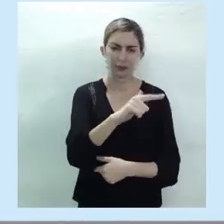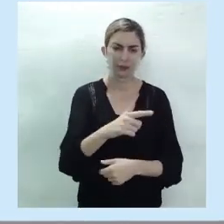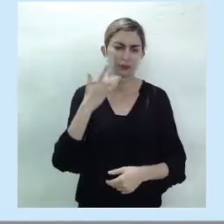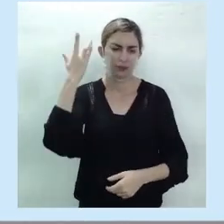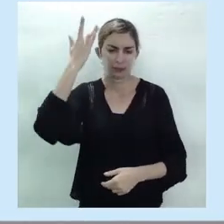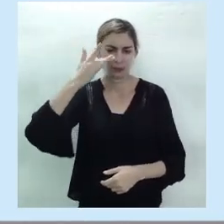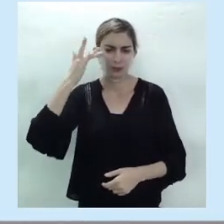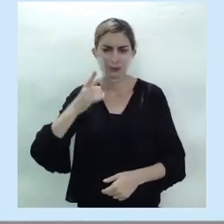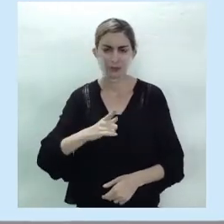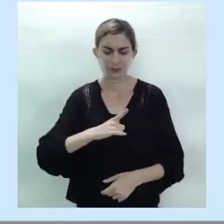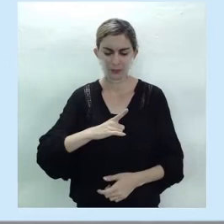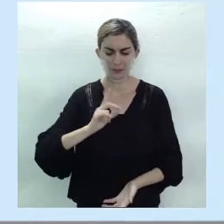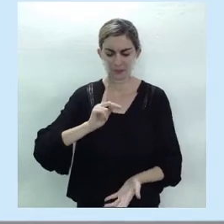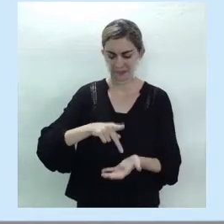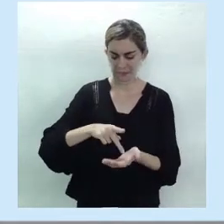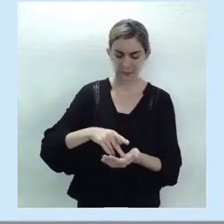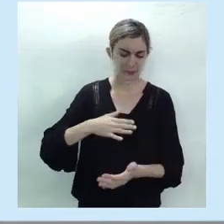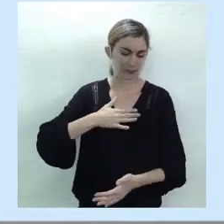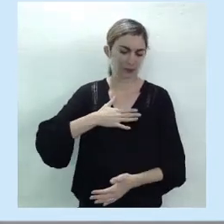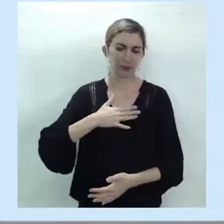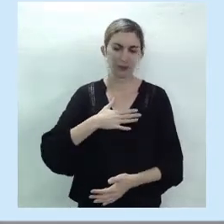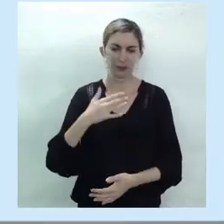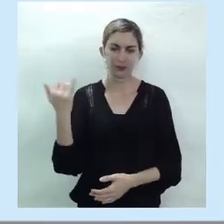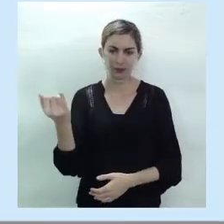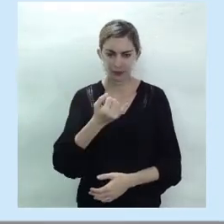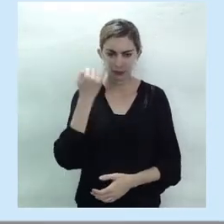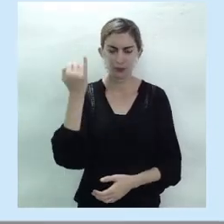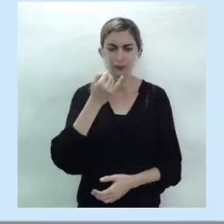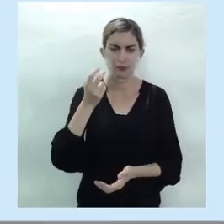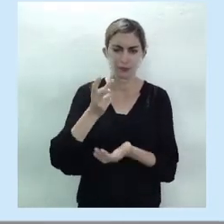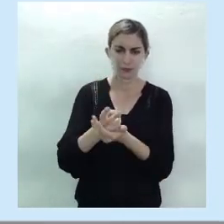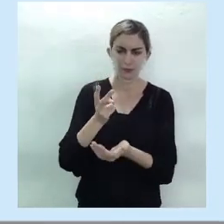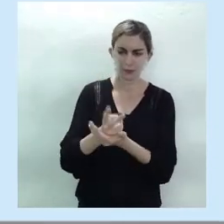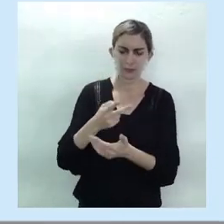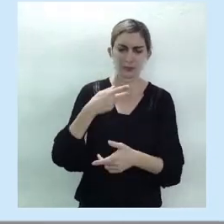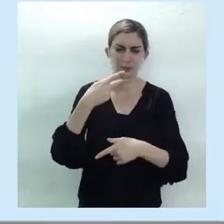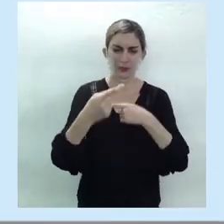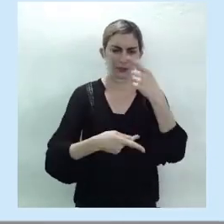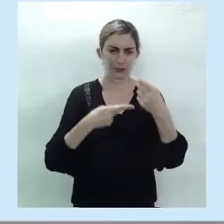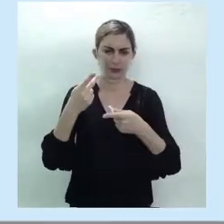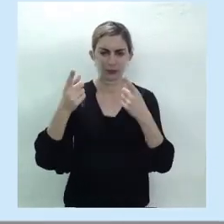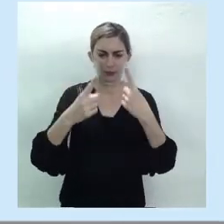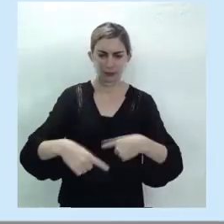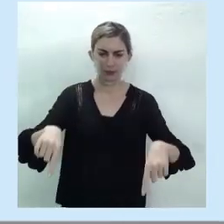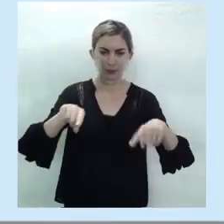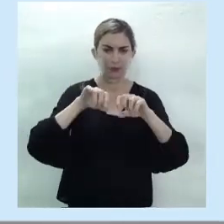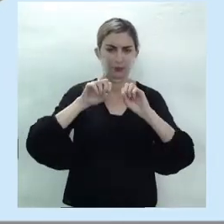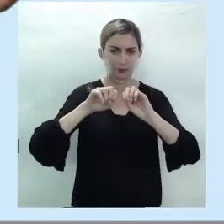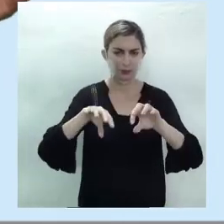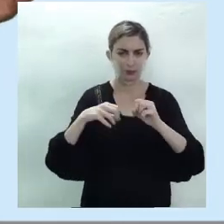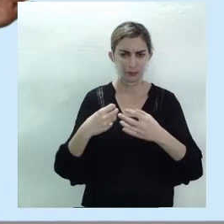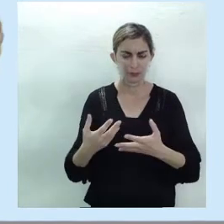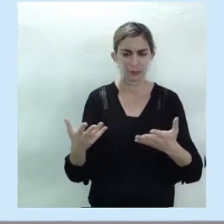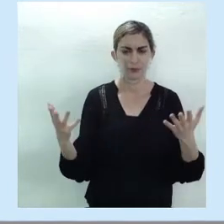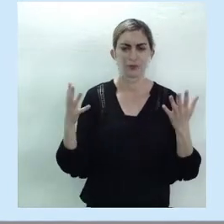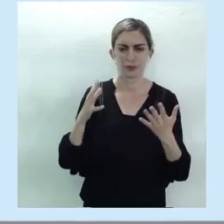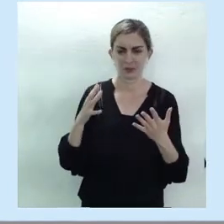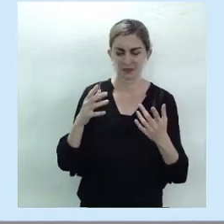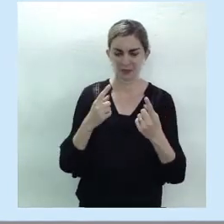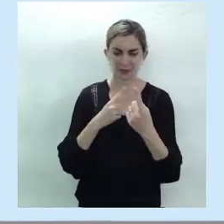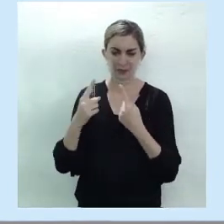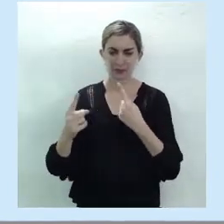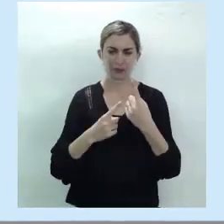e achamos que temos a verdade. E é importante bater sempre naquela tecla de nossa aula, coexistência,